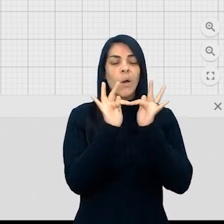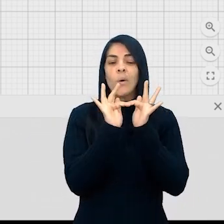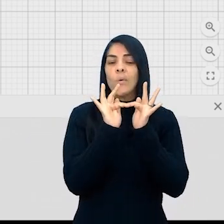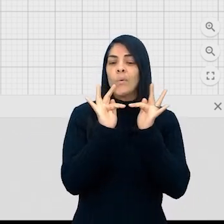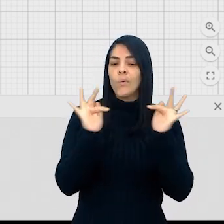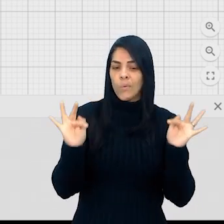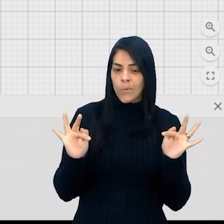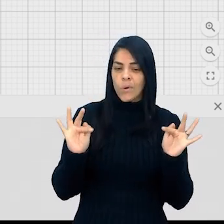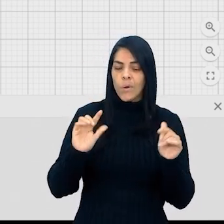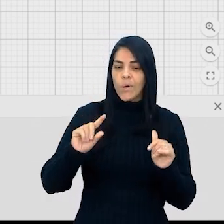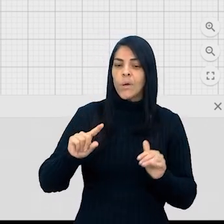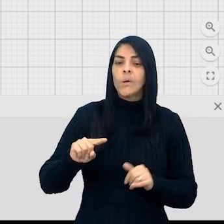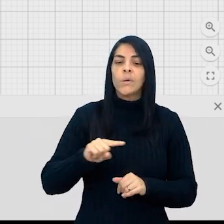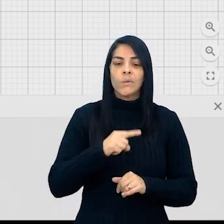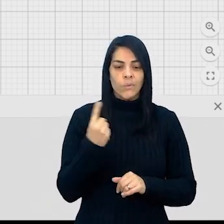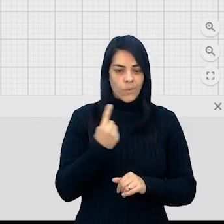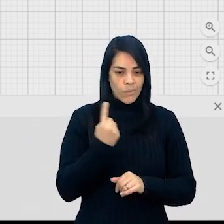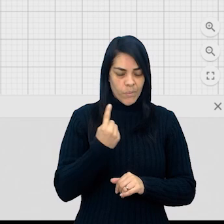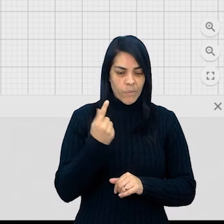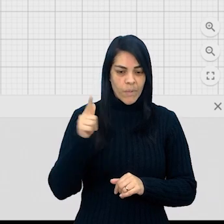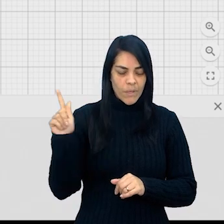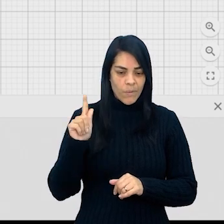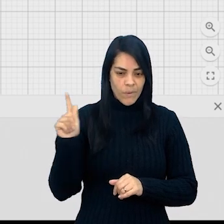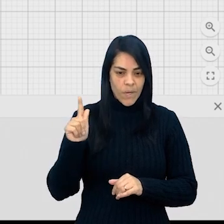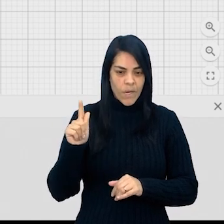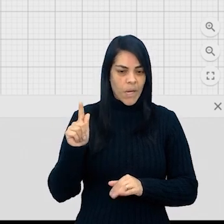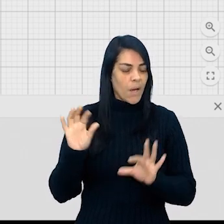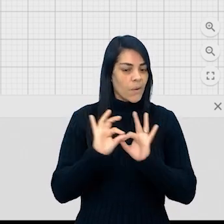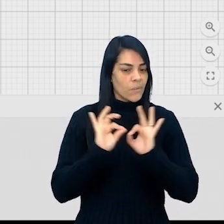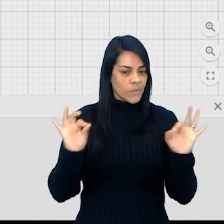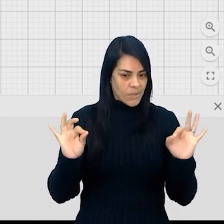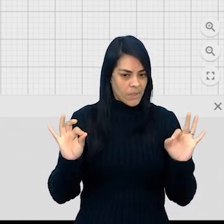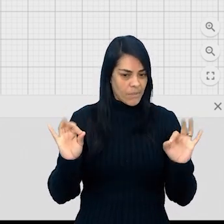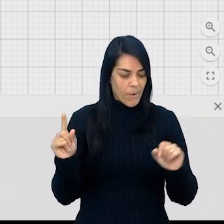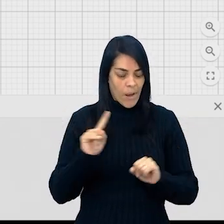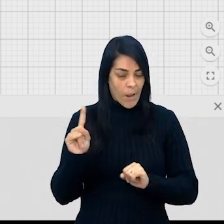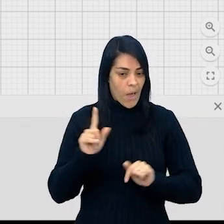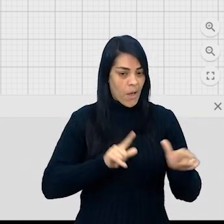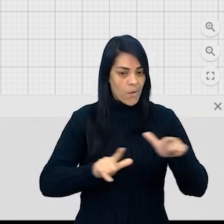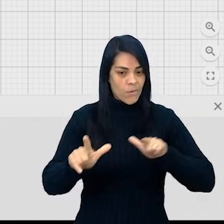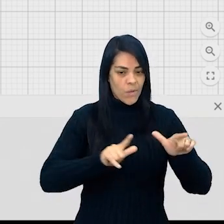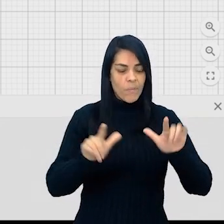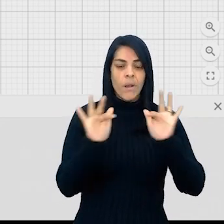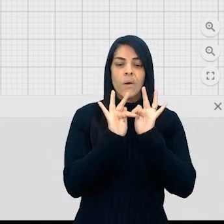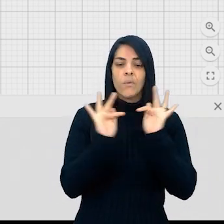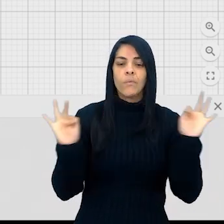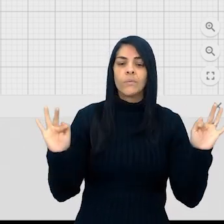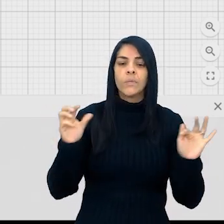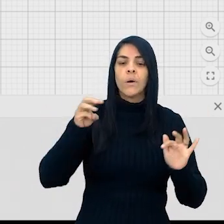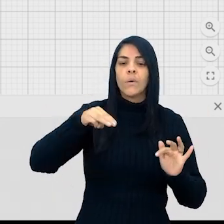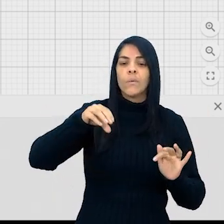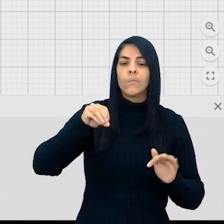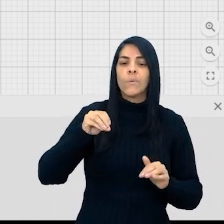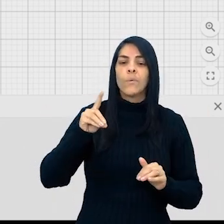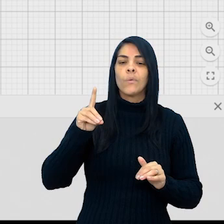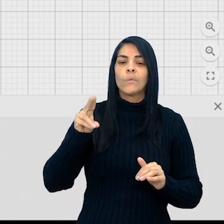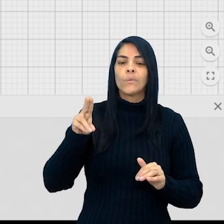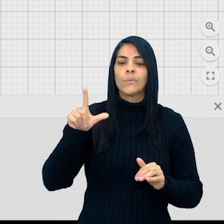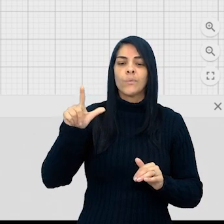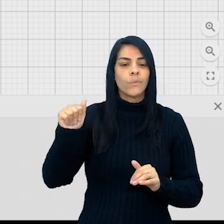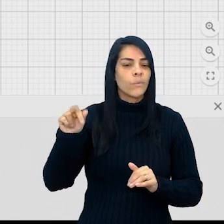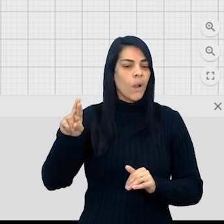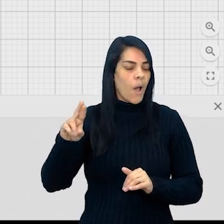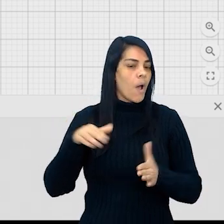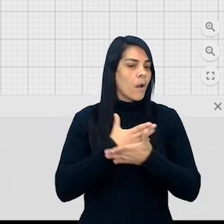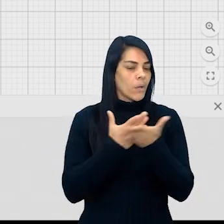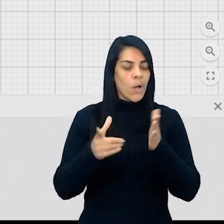do primeiro grau simples, sem trabalhar o conceito de função modular. Então, o que nós temos aí